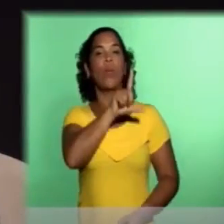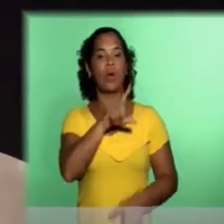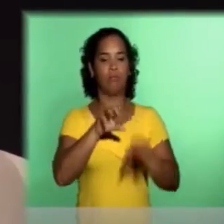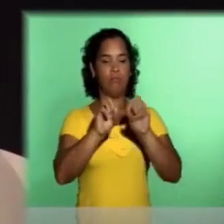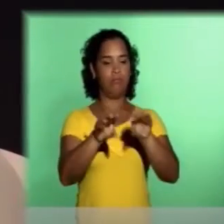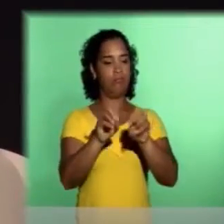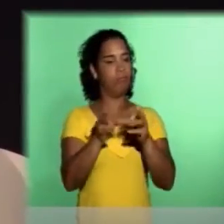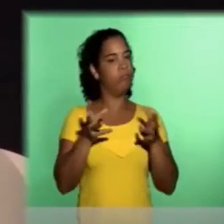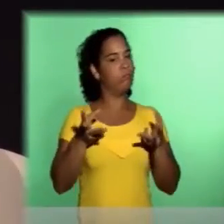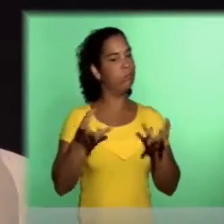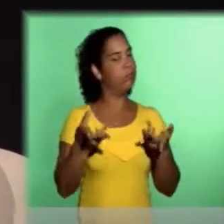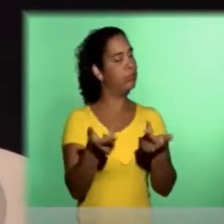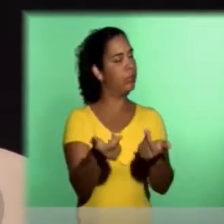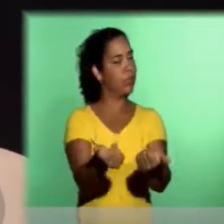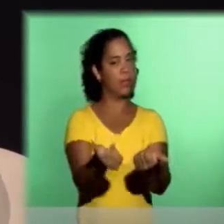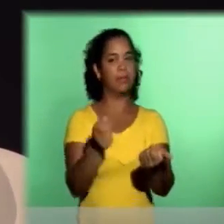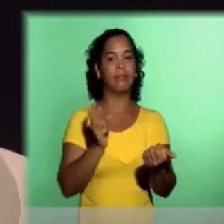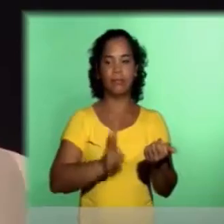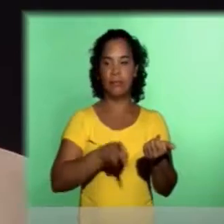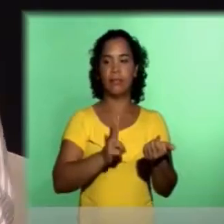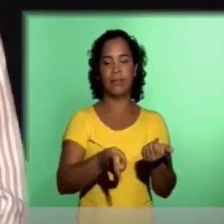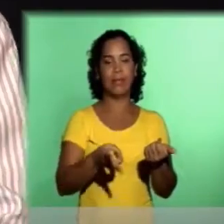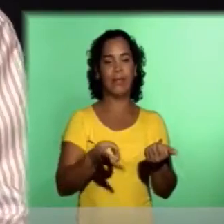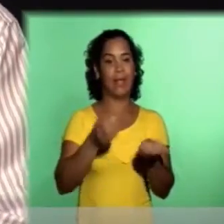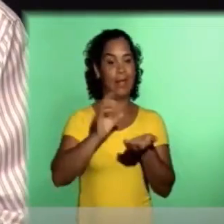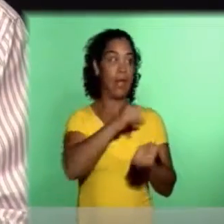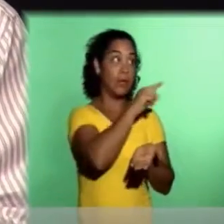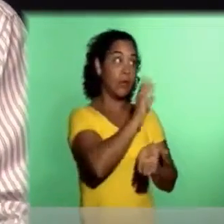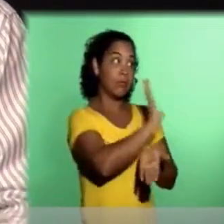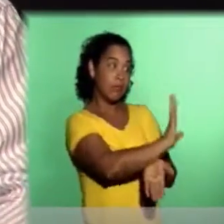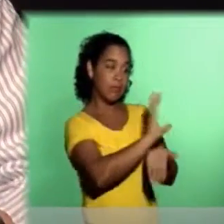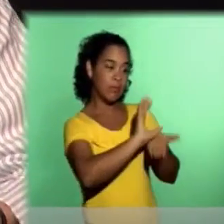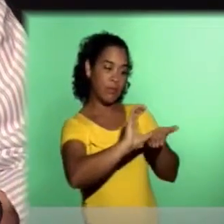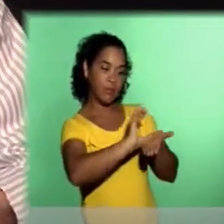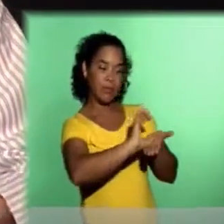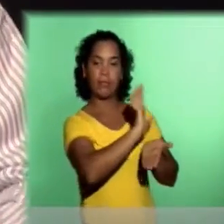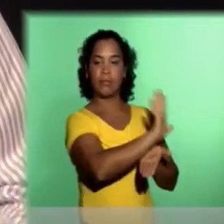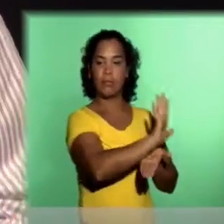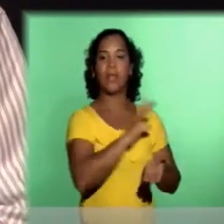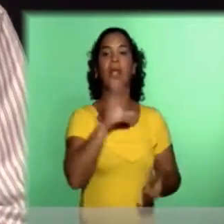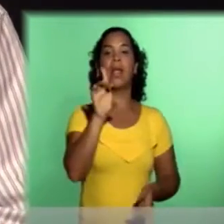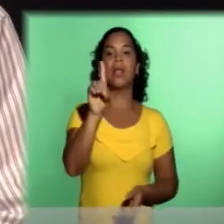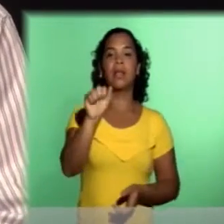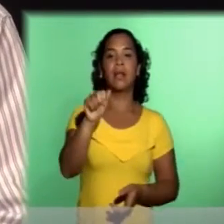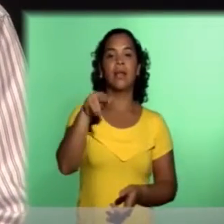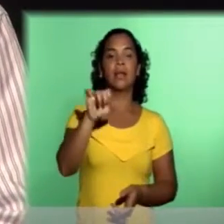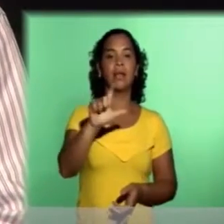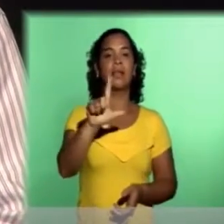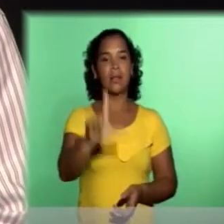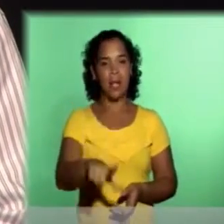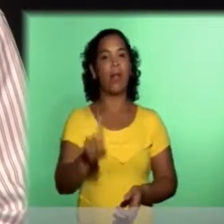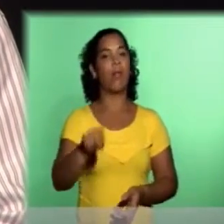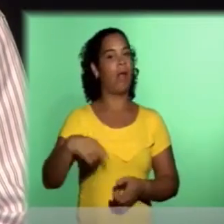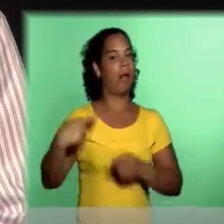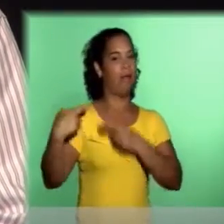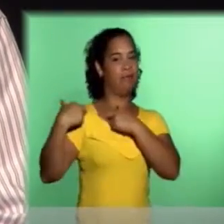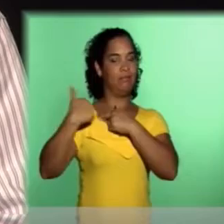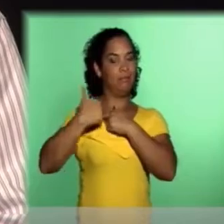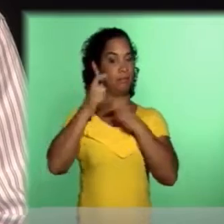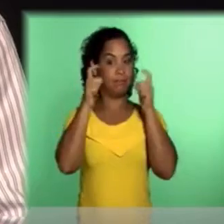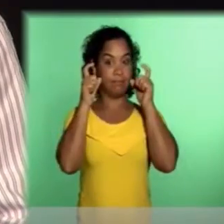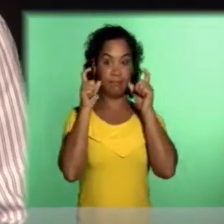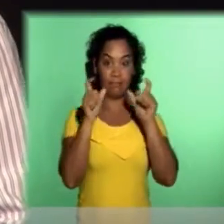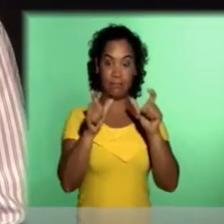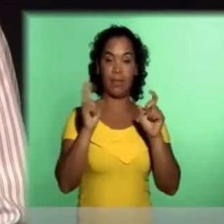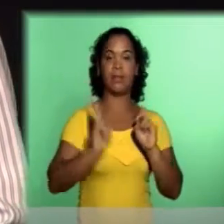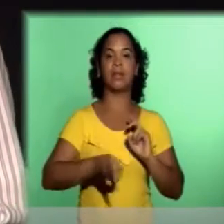maior qualidade. Isso sempre depende de financiamento. E o Daniel é a pessoa que está sempre atenta e